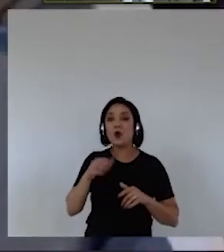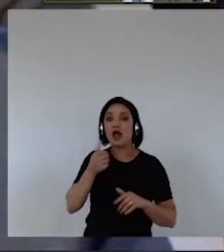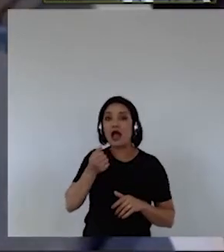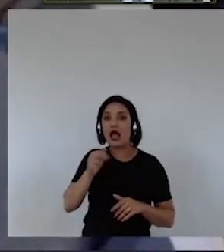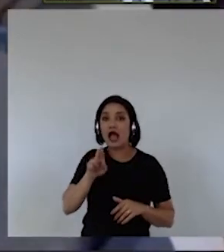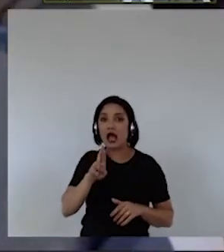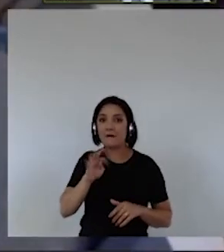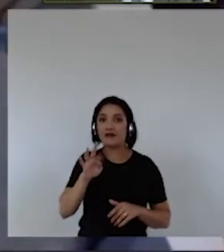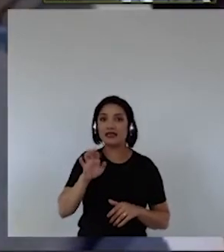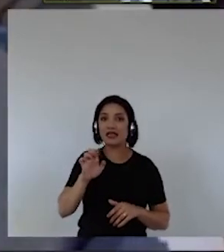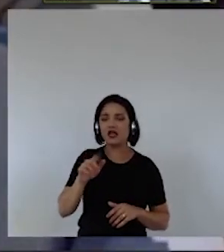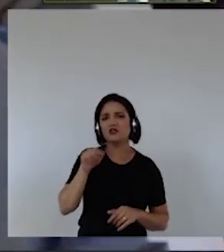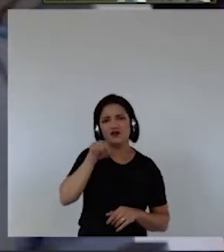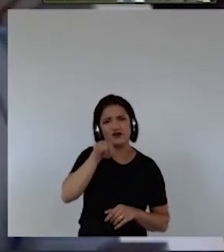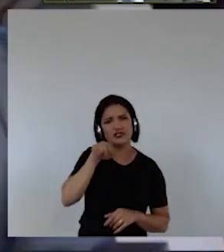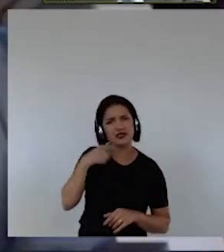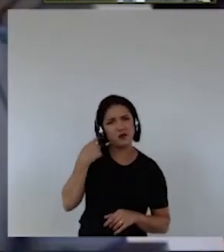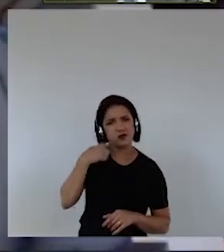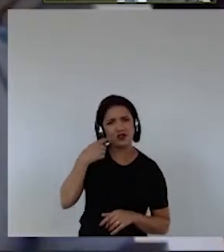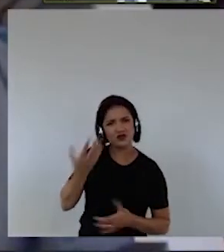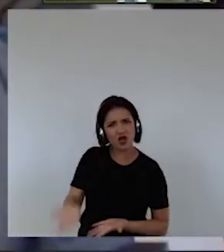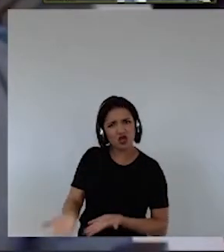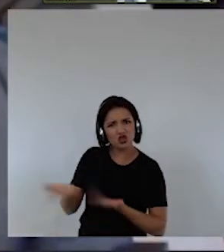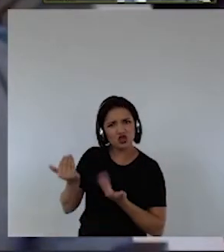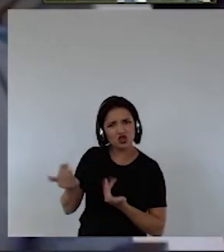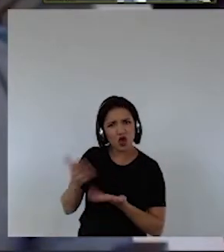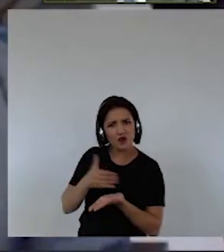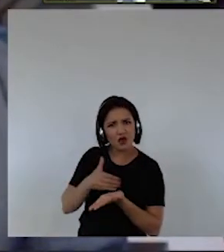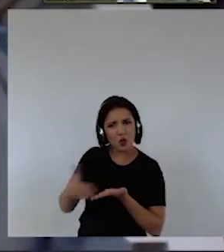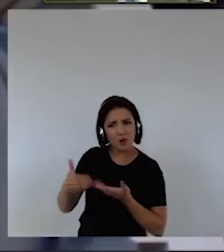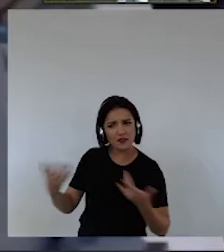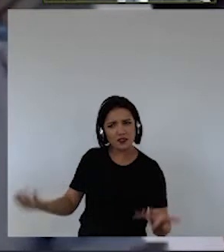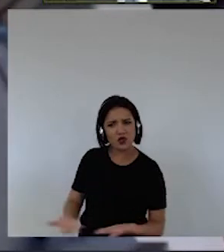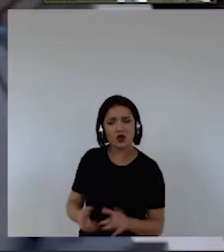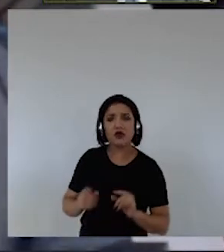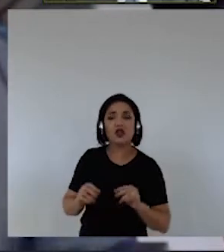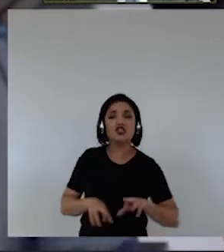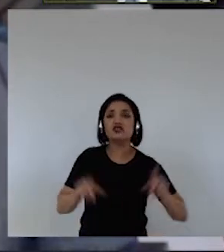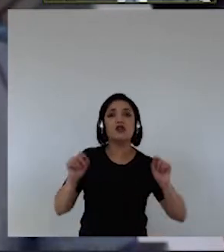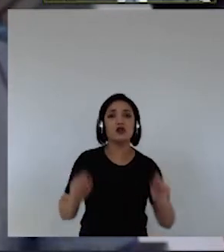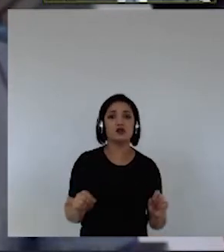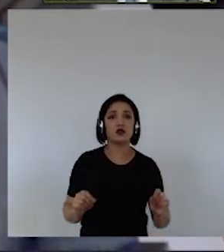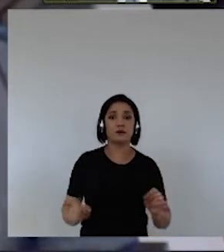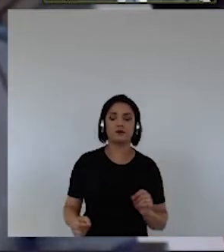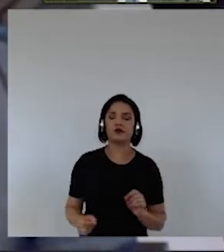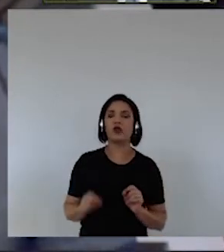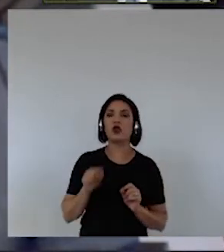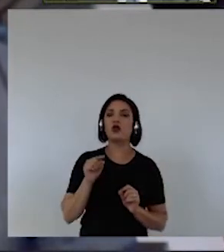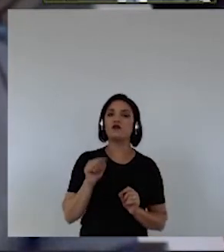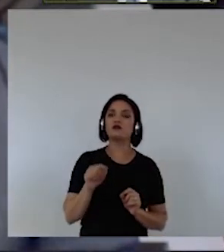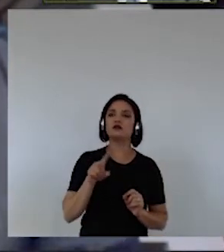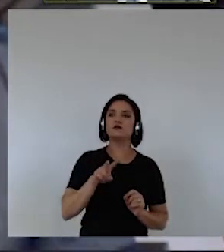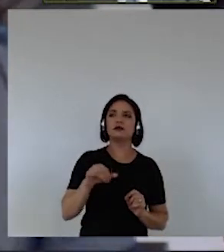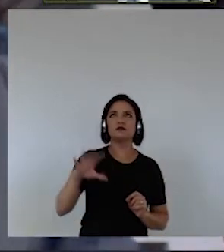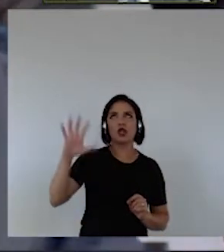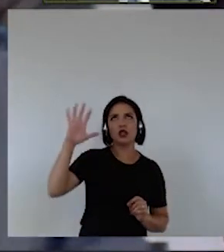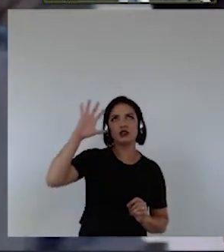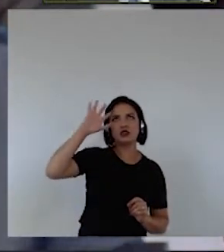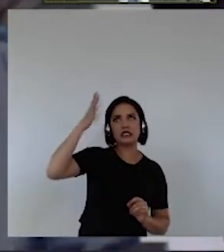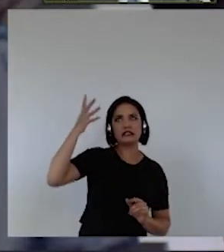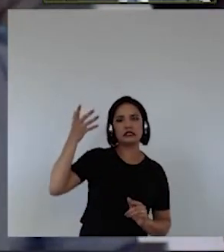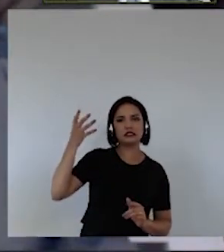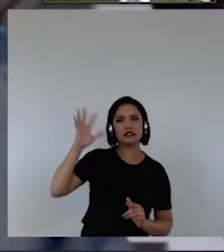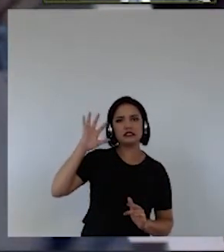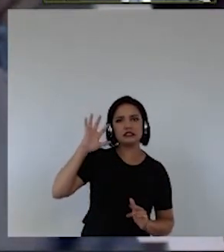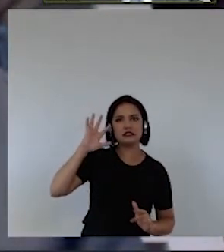que jovem advogado que está militando na arbitragem, o que vai ser diferente? Primeiro, você vai ter as decisões das arbitragens